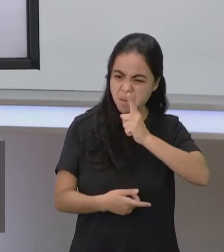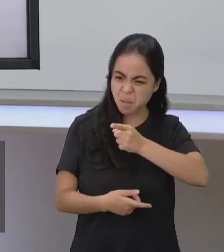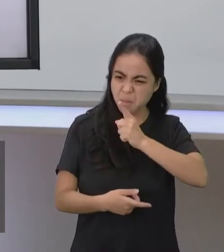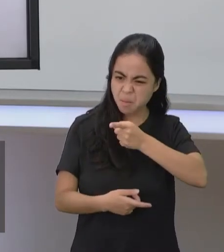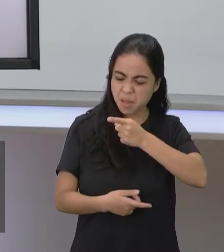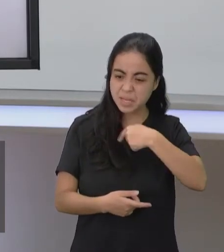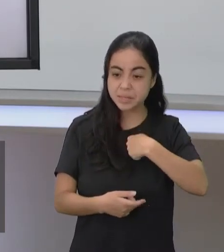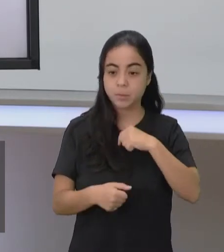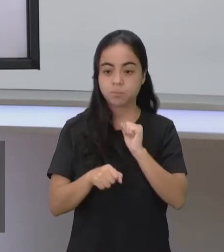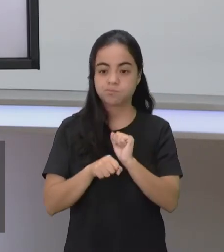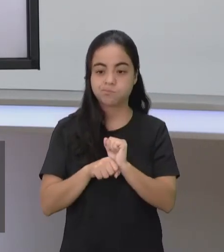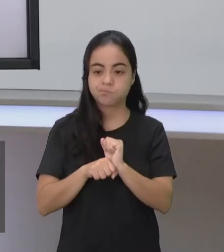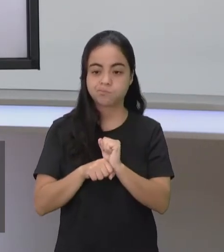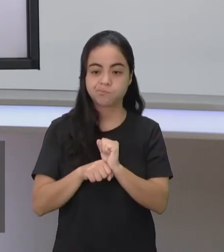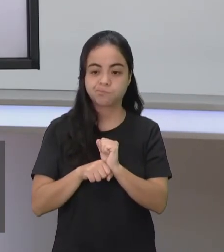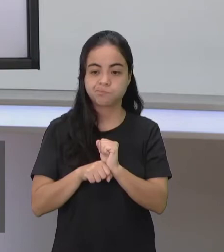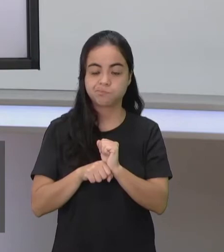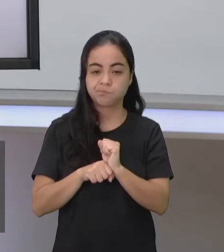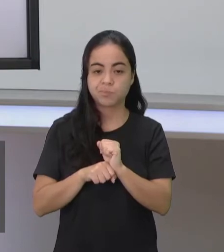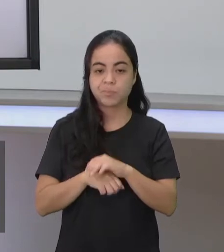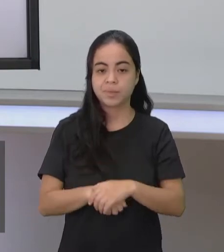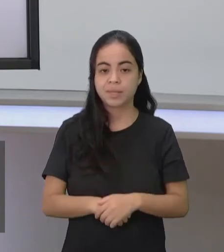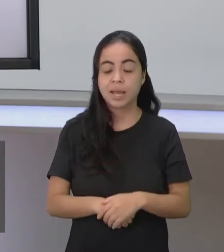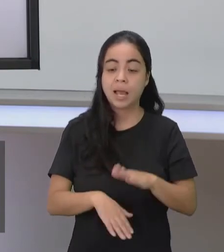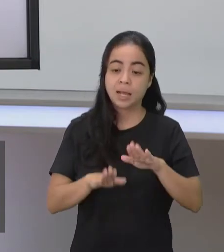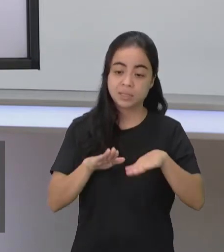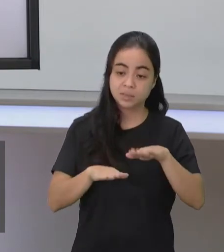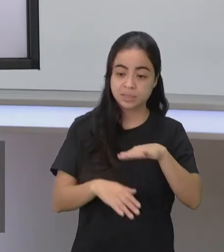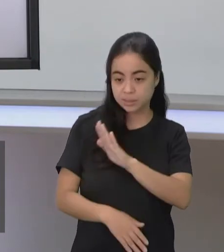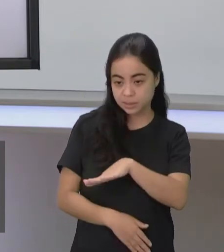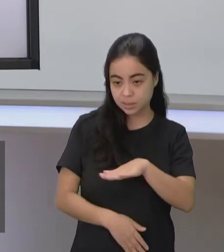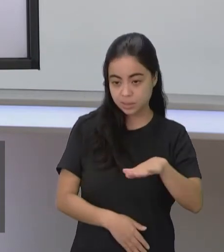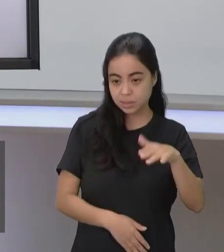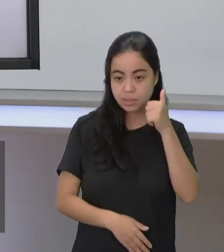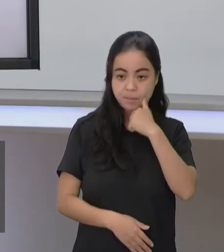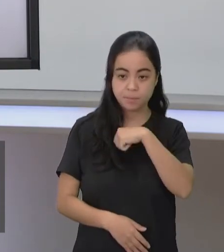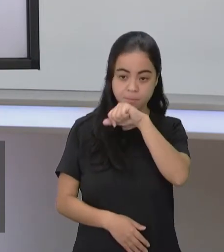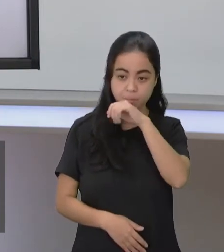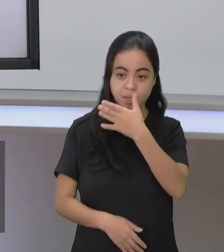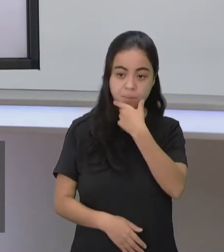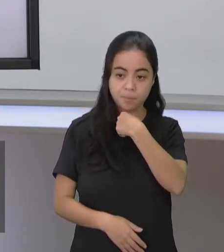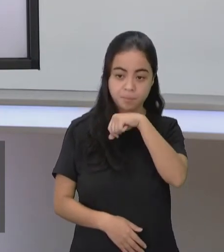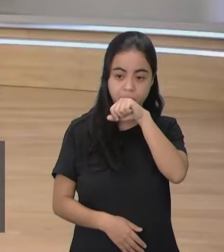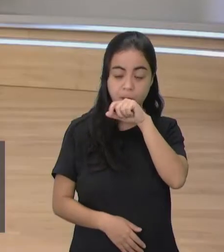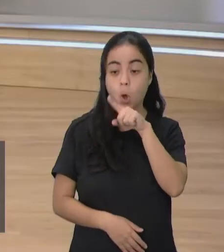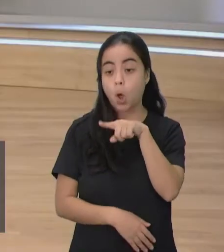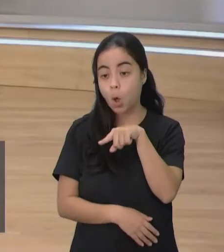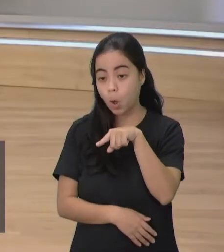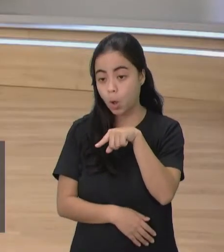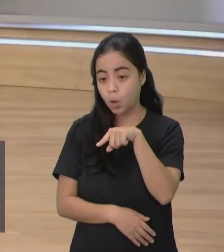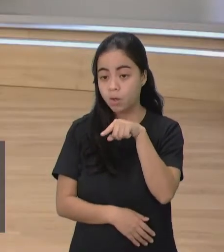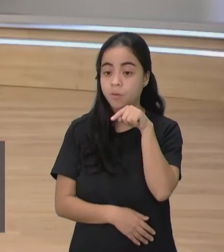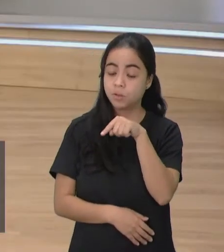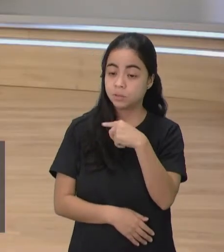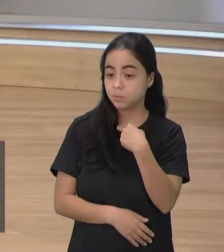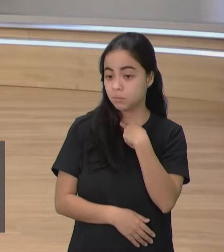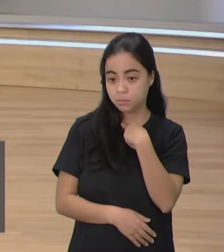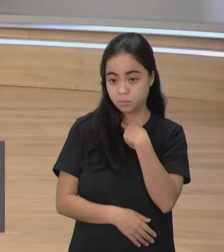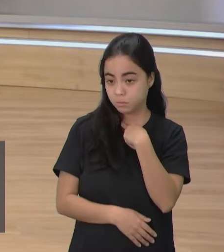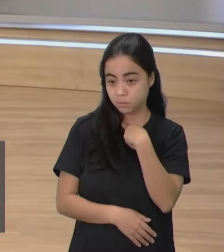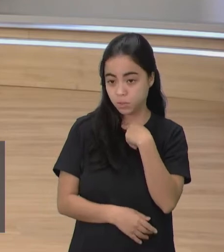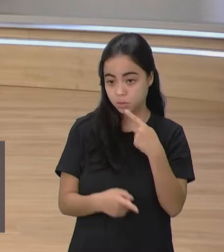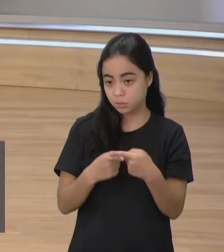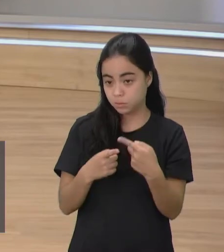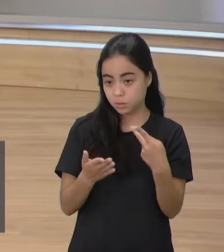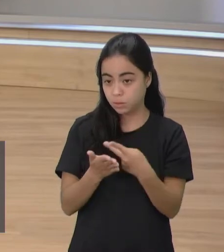de fazer alguma coisa, né? Normalmente, quando a gente é criança, os nossos pais, né, responsáveis, eles vêm pra gente e falam, Ti, você não pode fazer isso